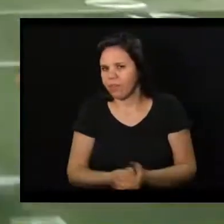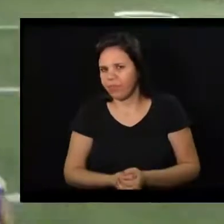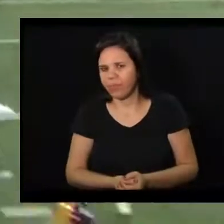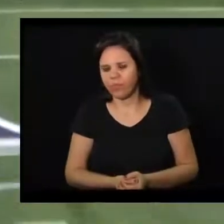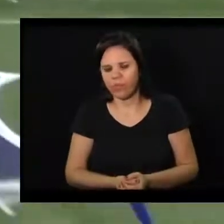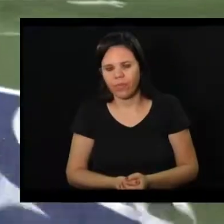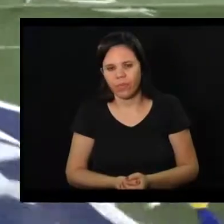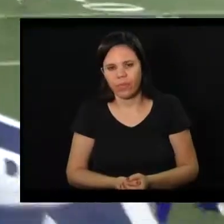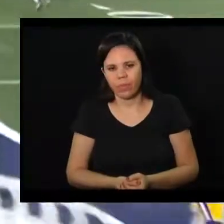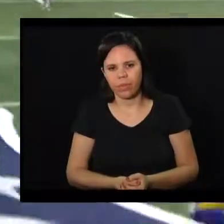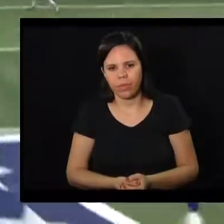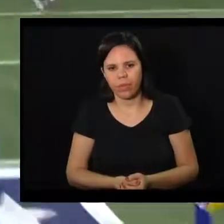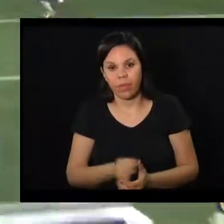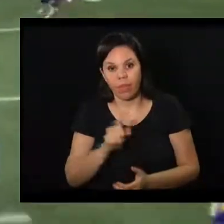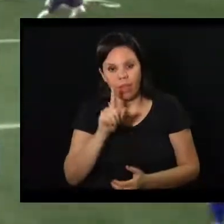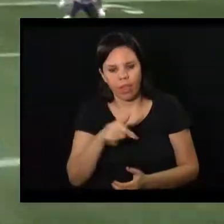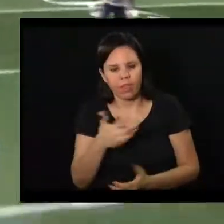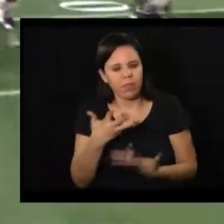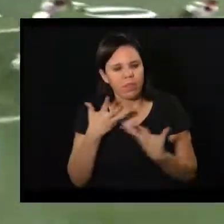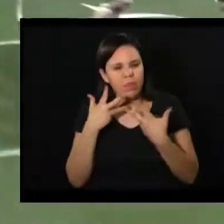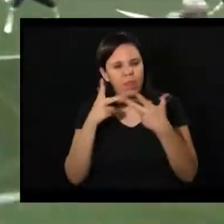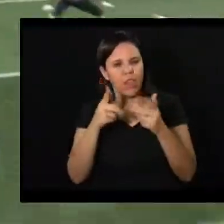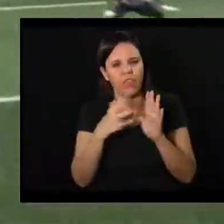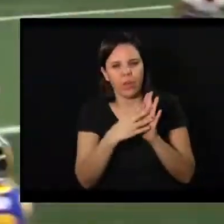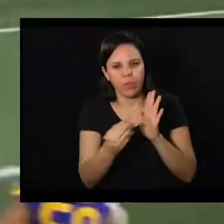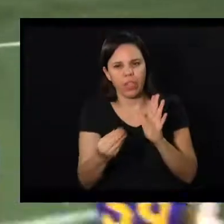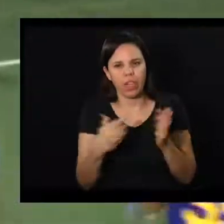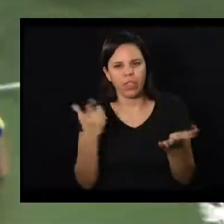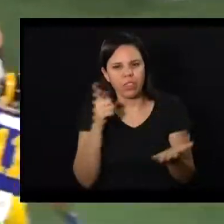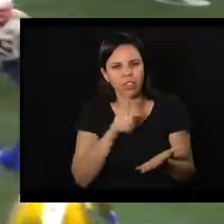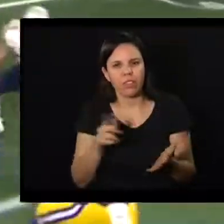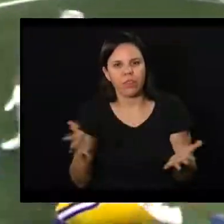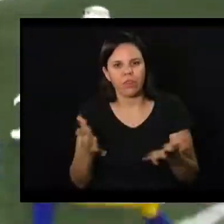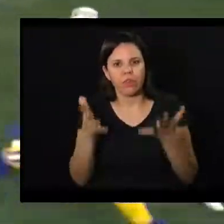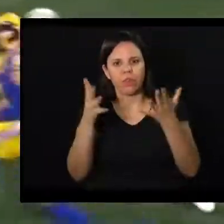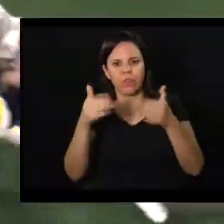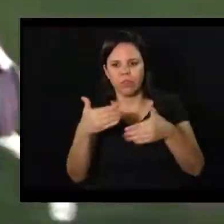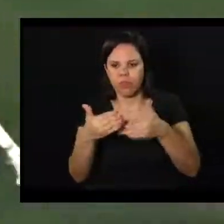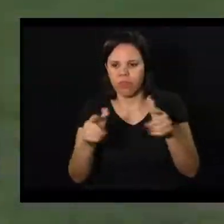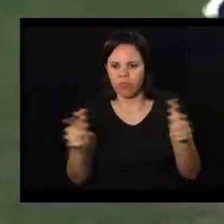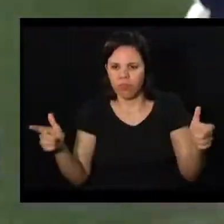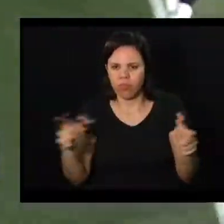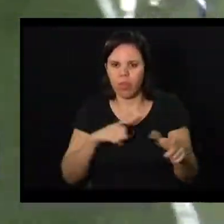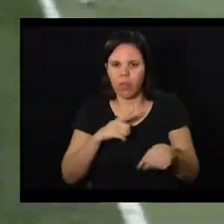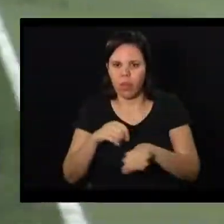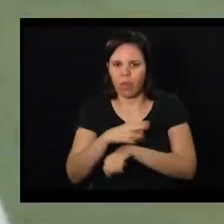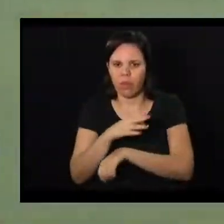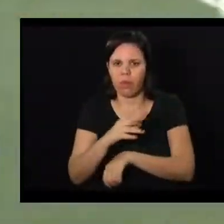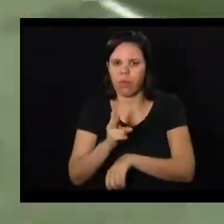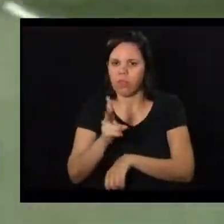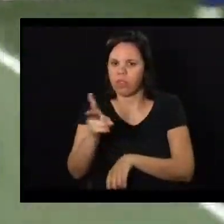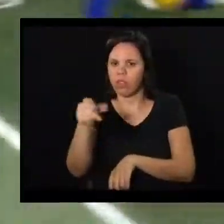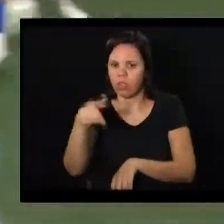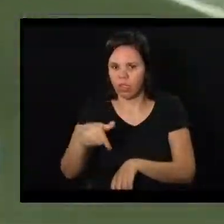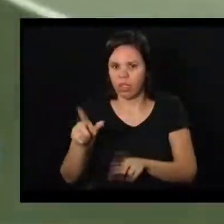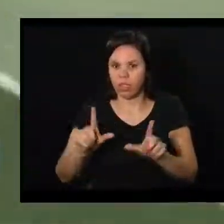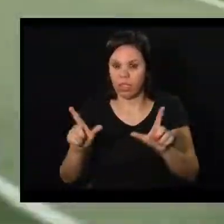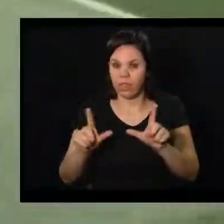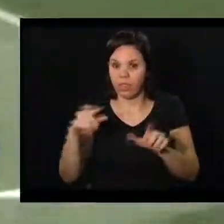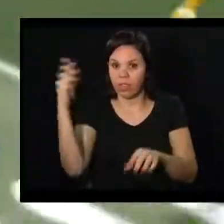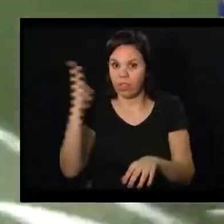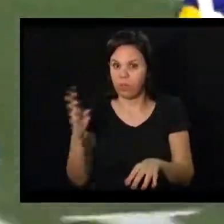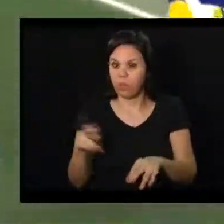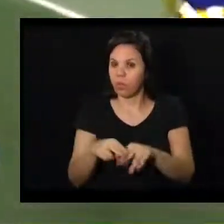fantástico. Essa paixão pela modalidade ganhou força nos últimos tempos com transmissões constantes na TV brasileira. Por